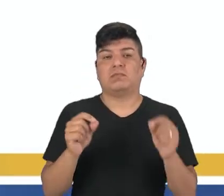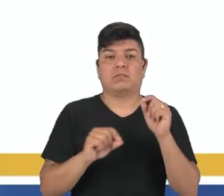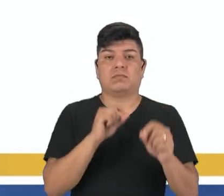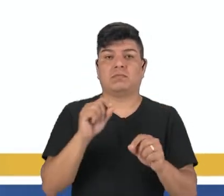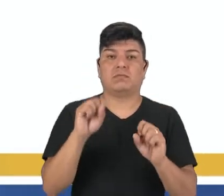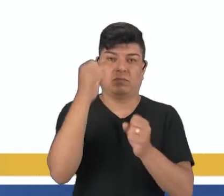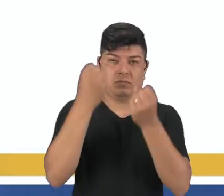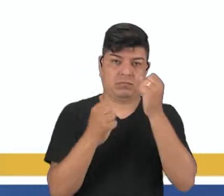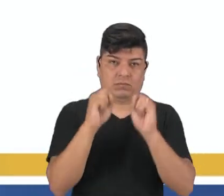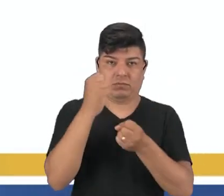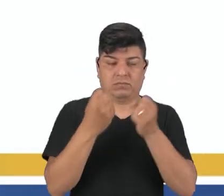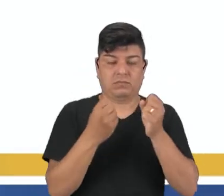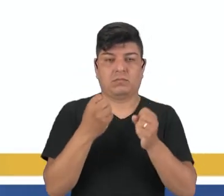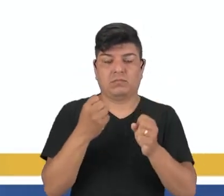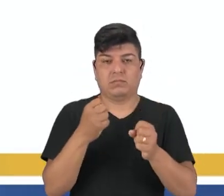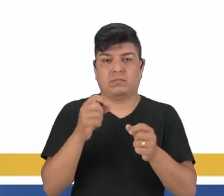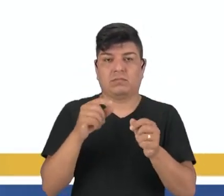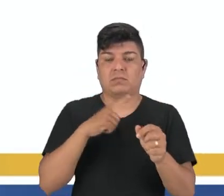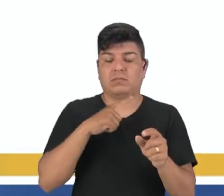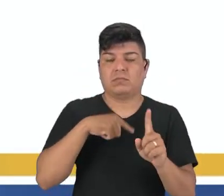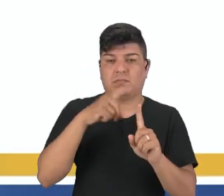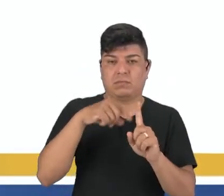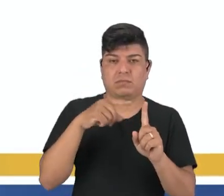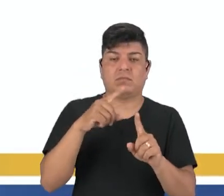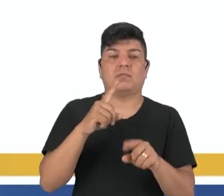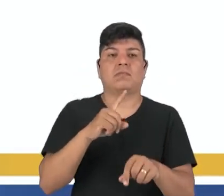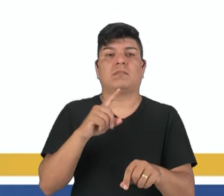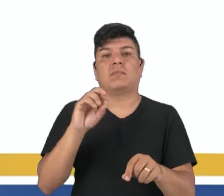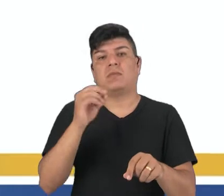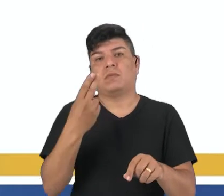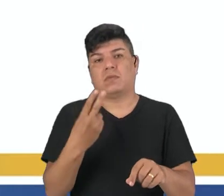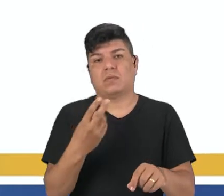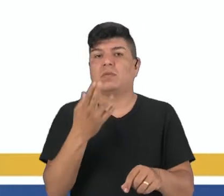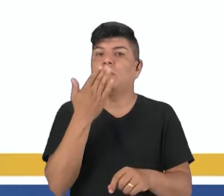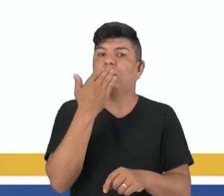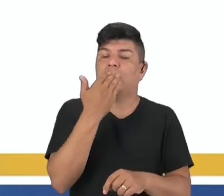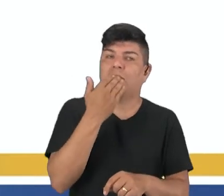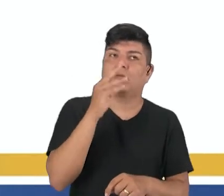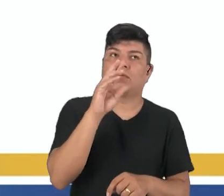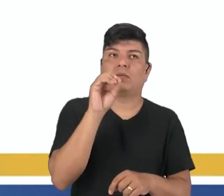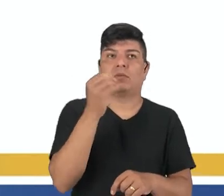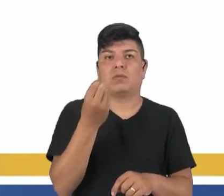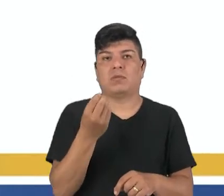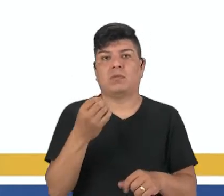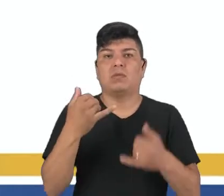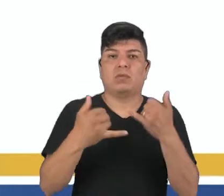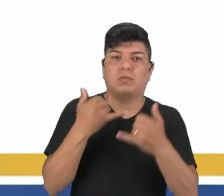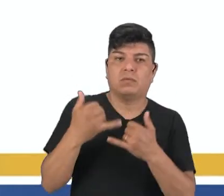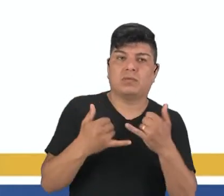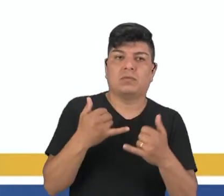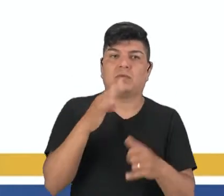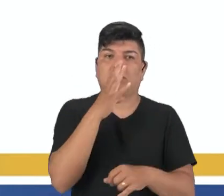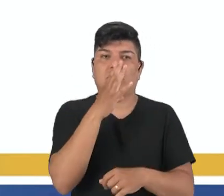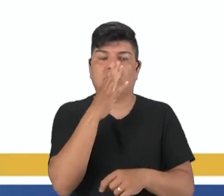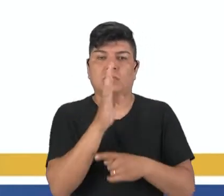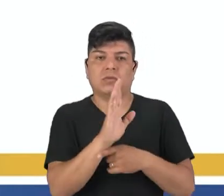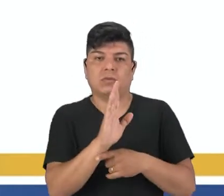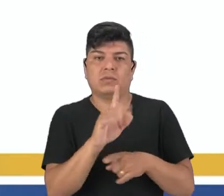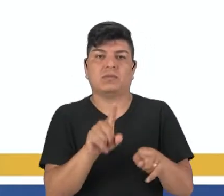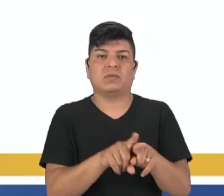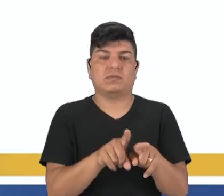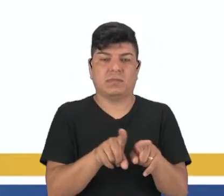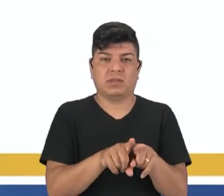atividade realizada utiliza uma medida de tempo, seja para uma refeição, um jogo ou assistir um